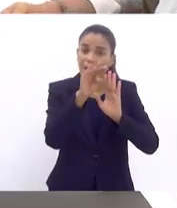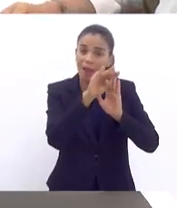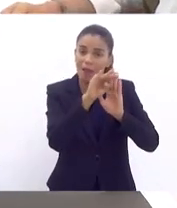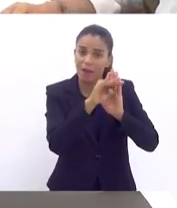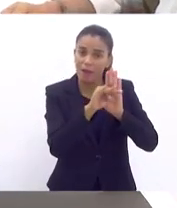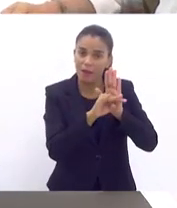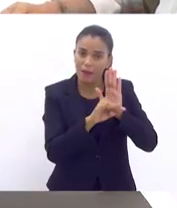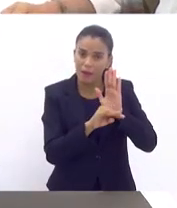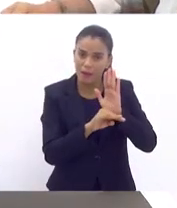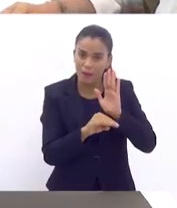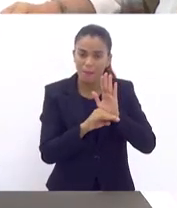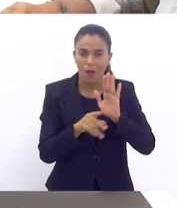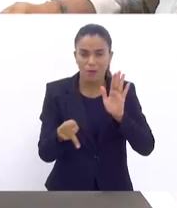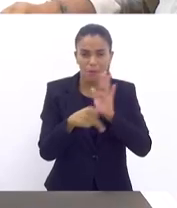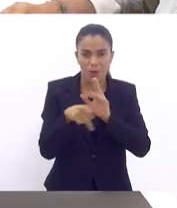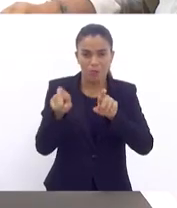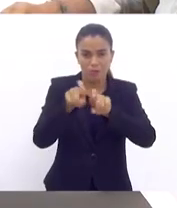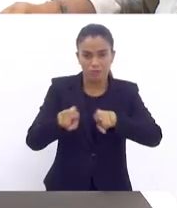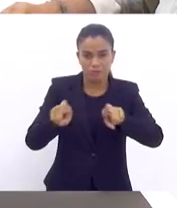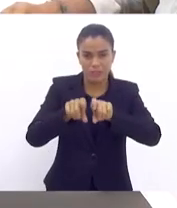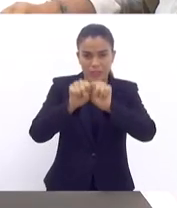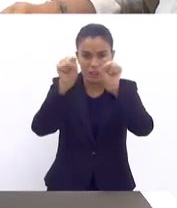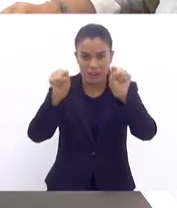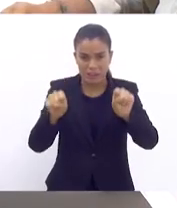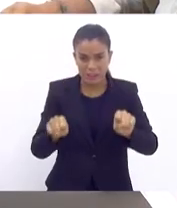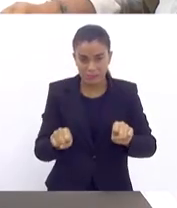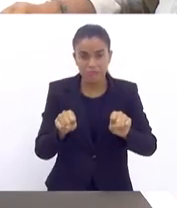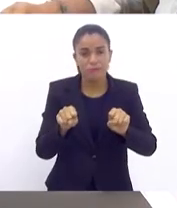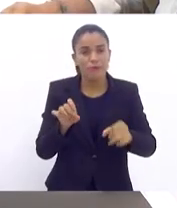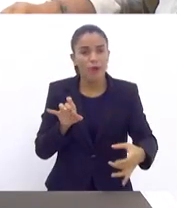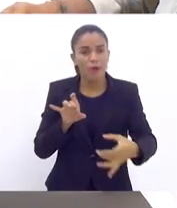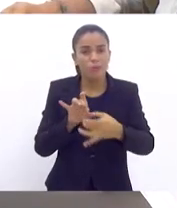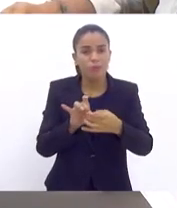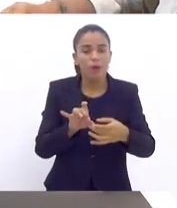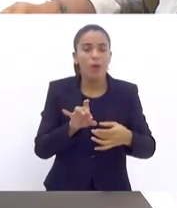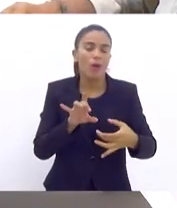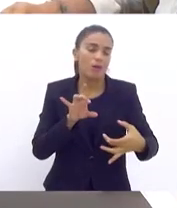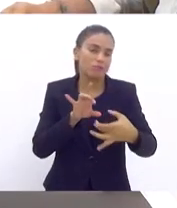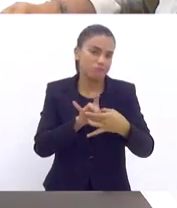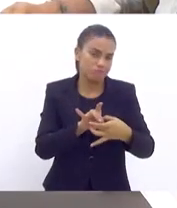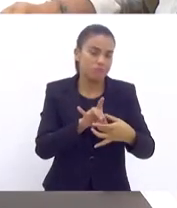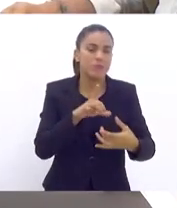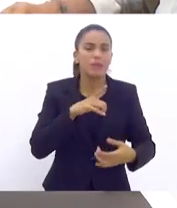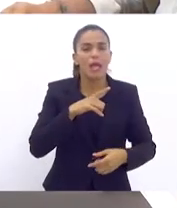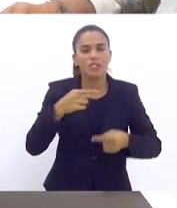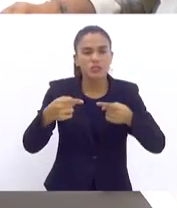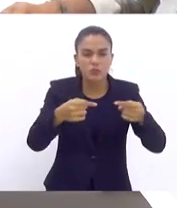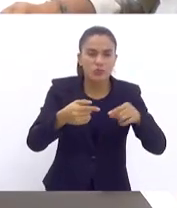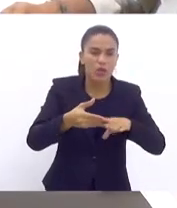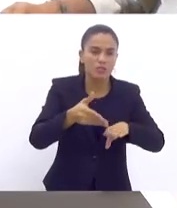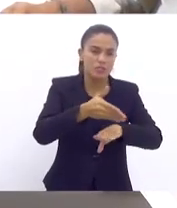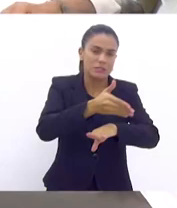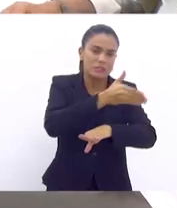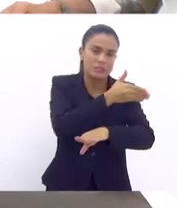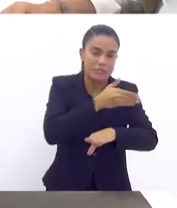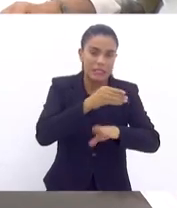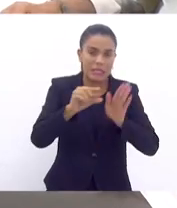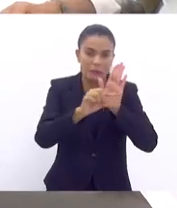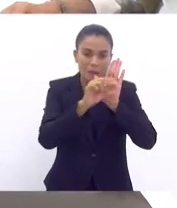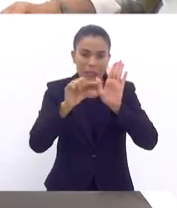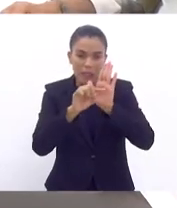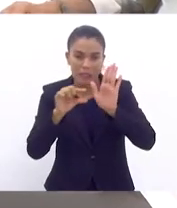eletrônica ela vai vinculada com o link para o para o projeto onde tem todas as discussões anteriores as demais emendas